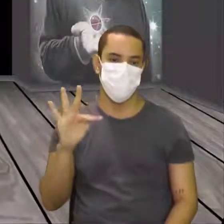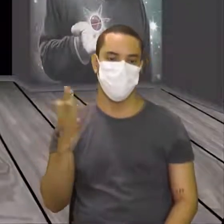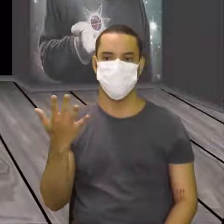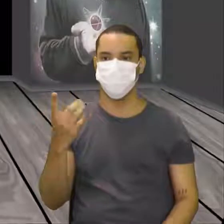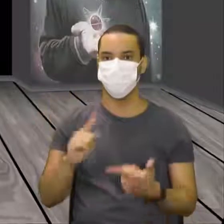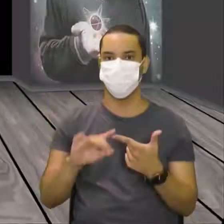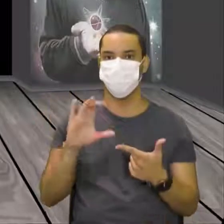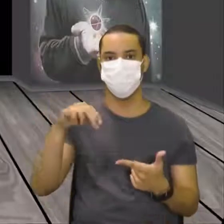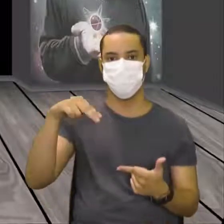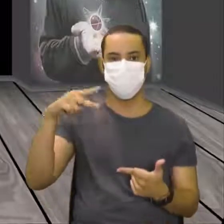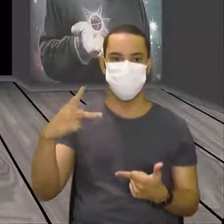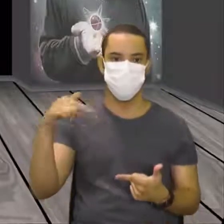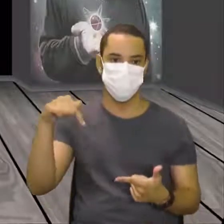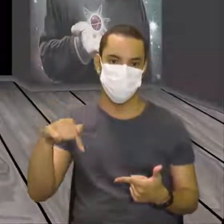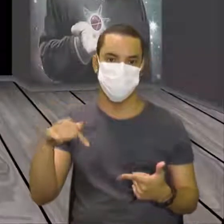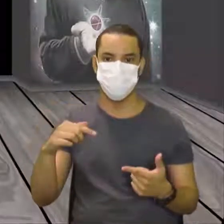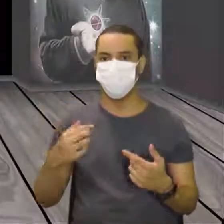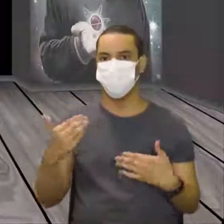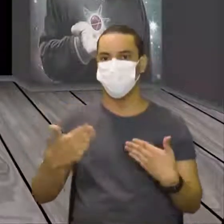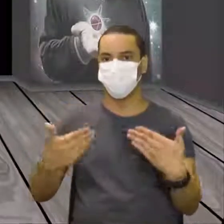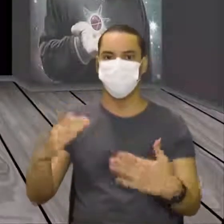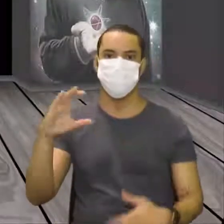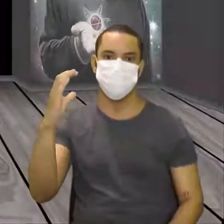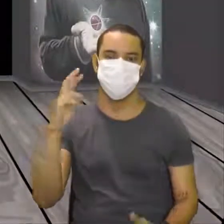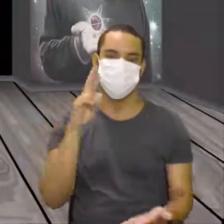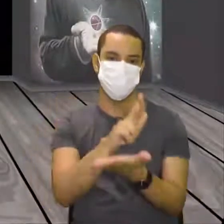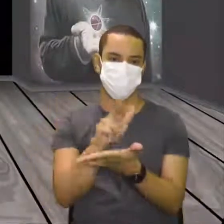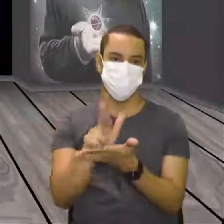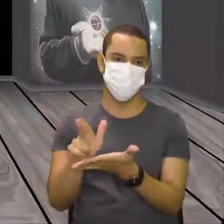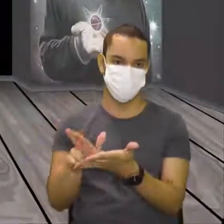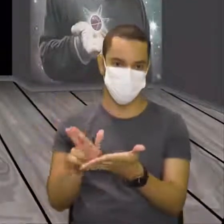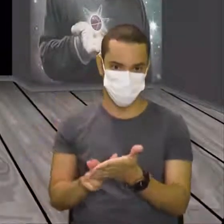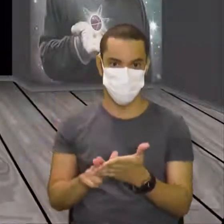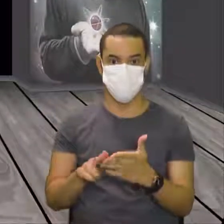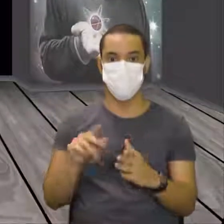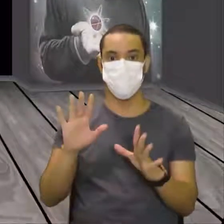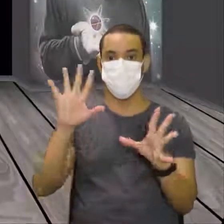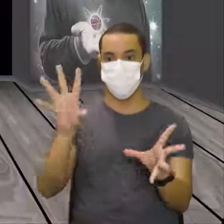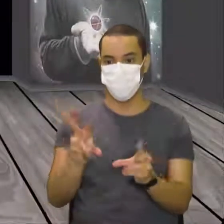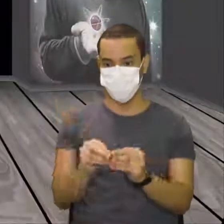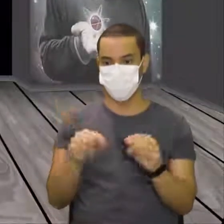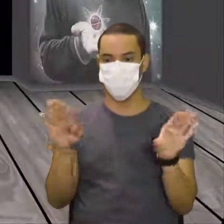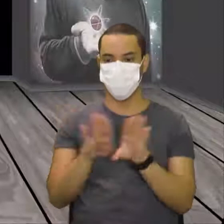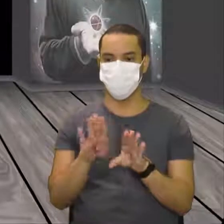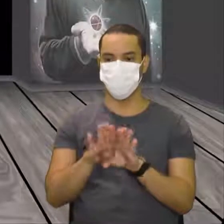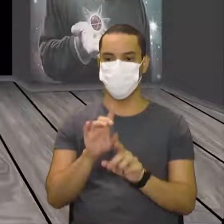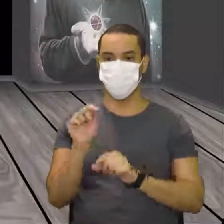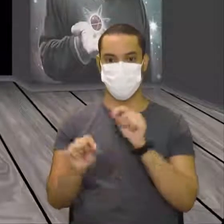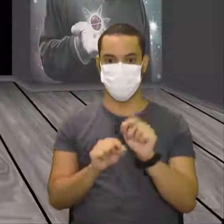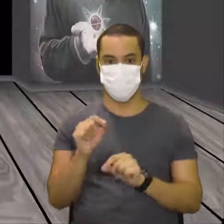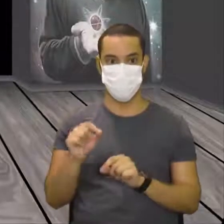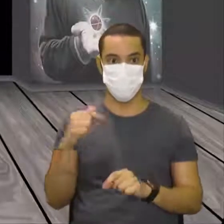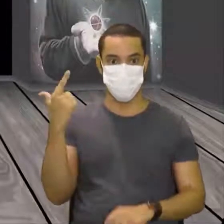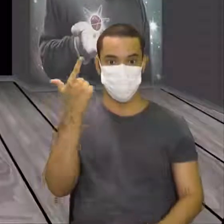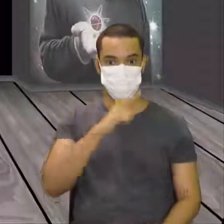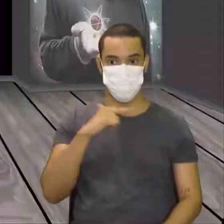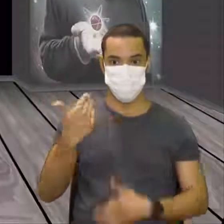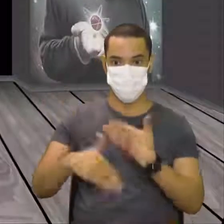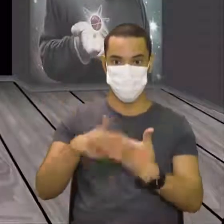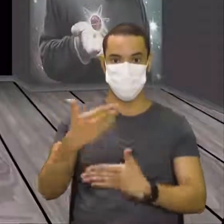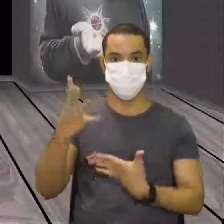CNPq, Ministério da Ciência, entre outras coisas, né? E concluímos também que para o desenvolvimento da